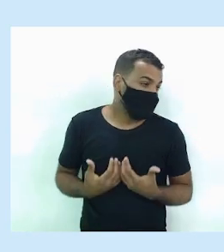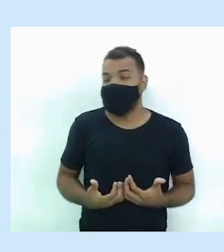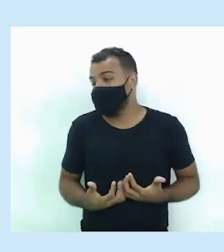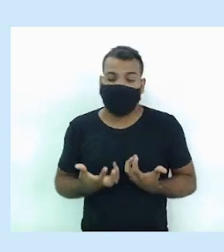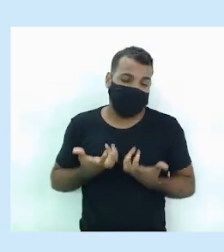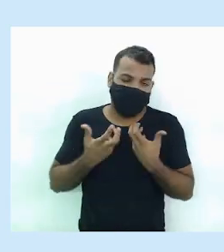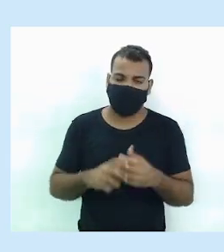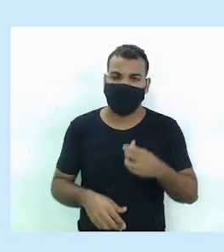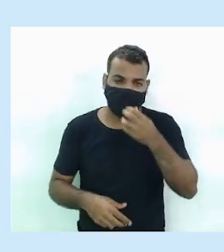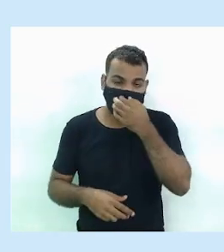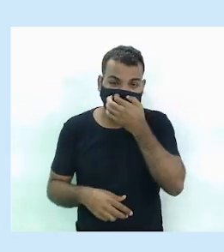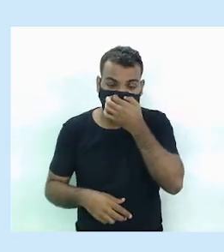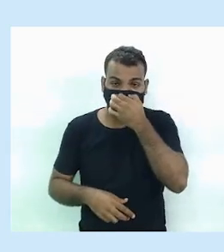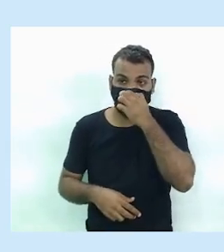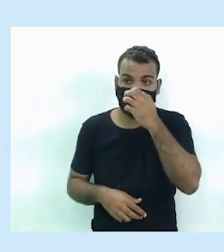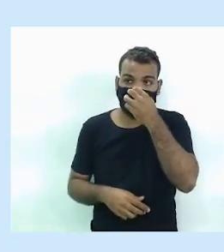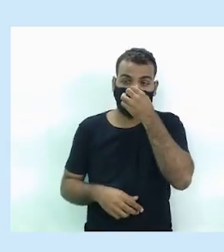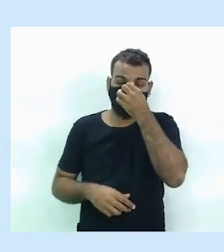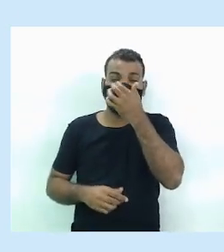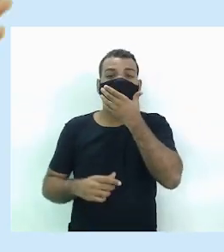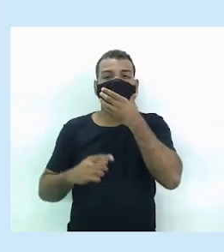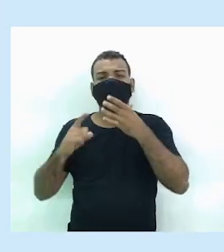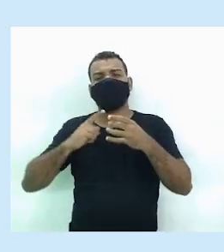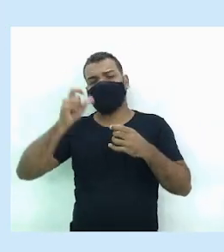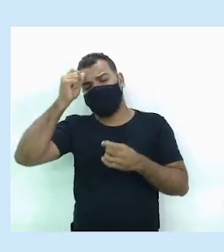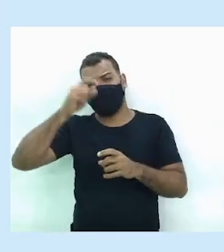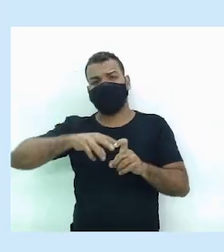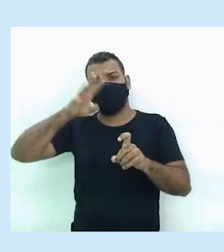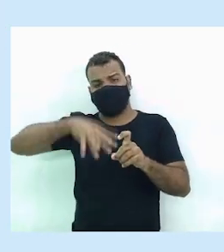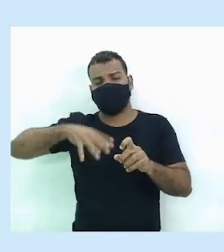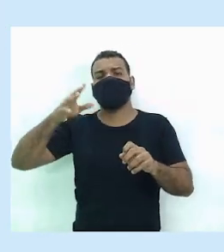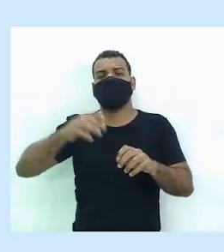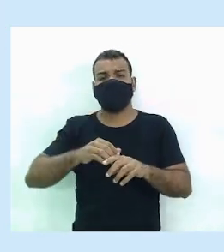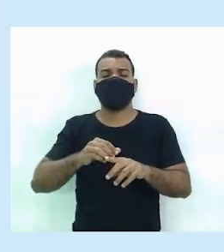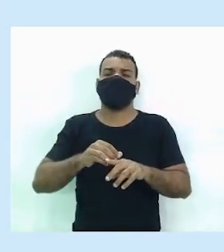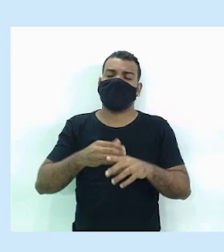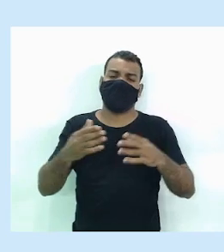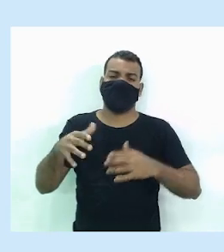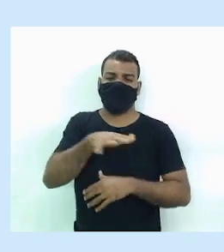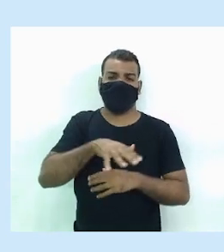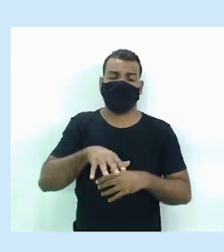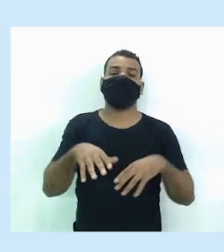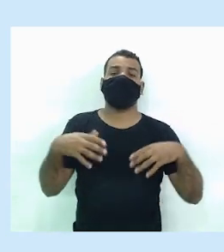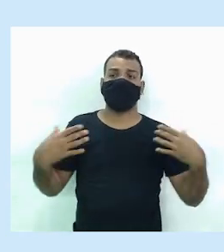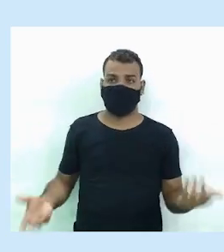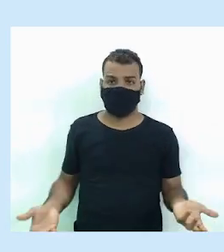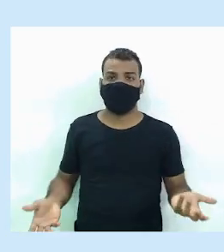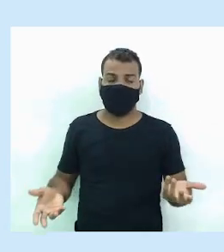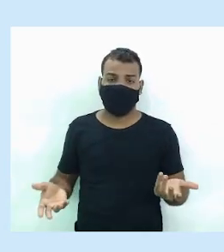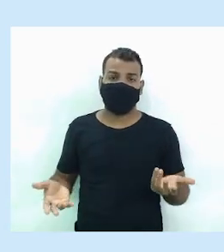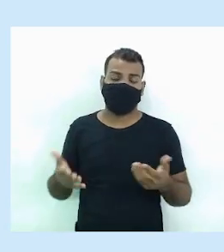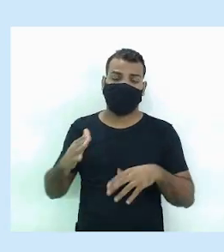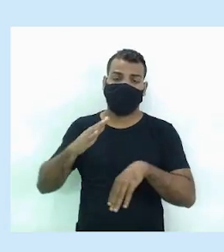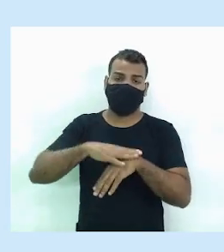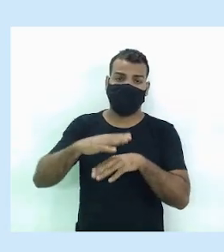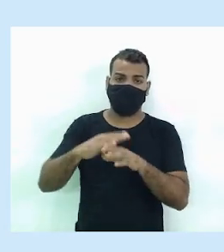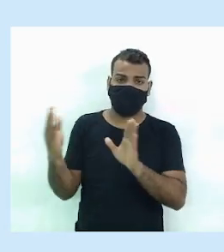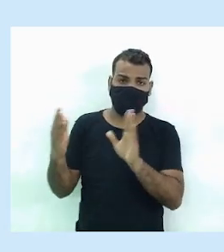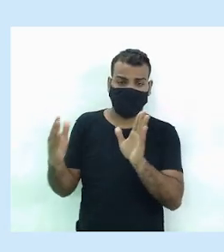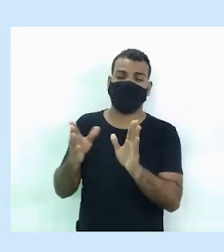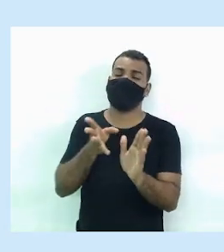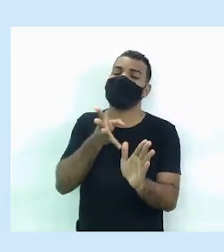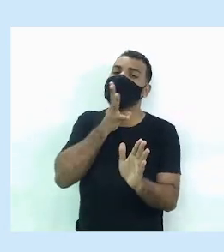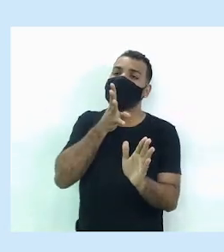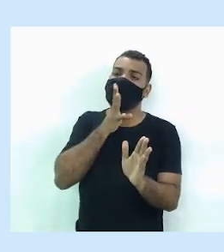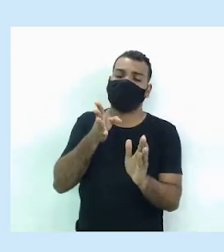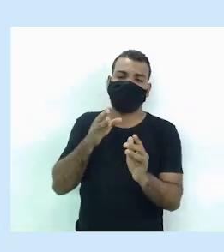né? Então a gente vai ter muito mito em cima daquela região e dessa idade que a gente